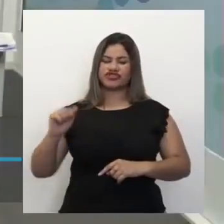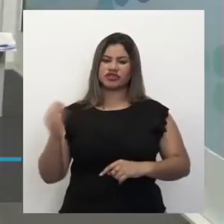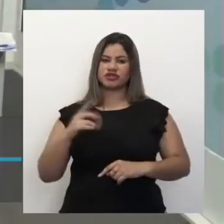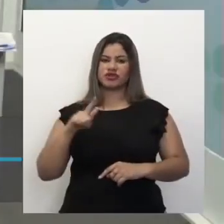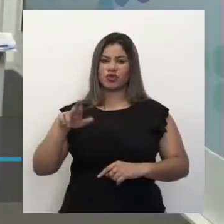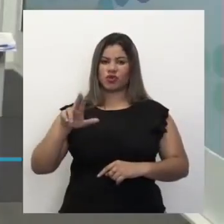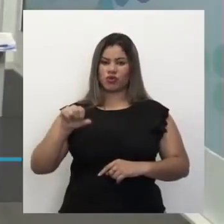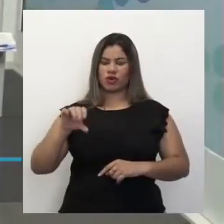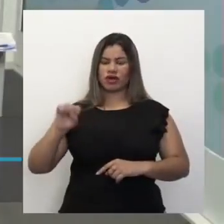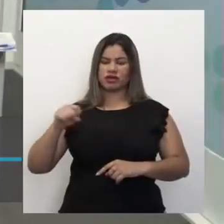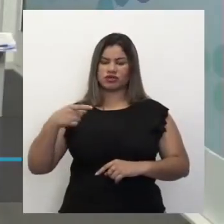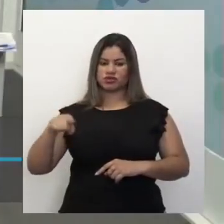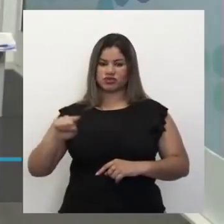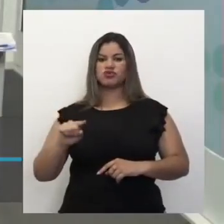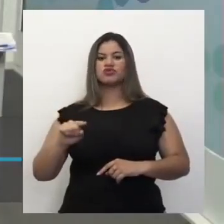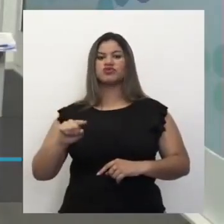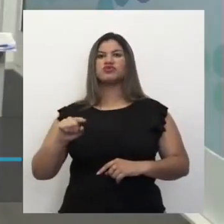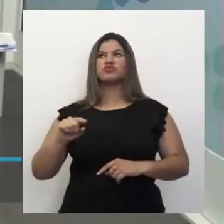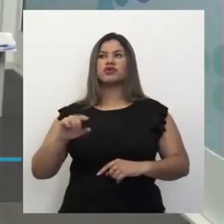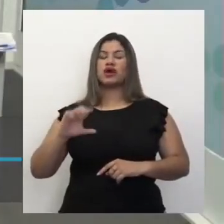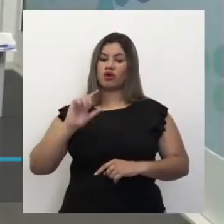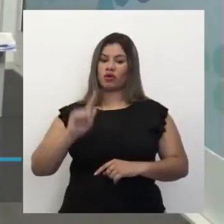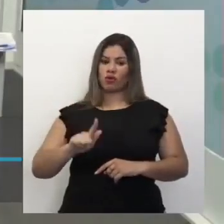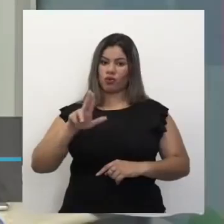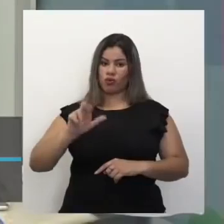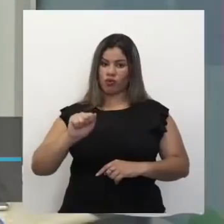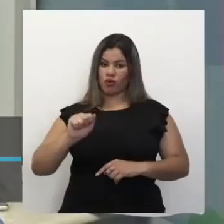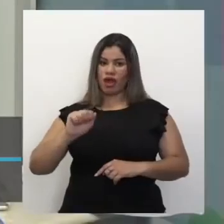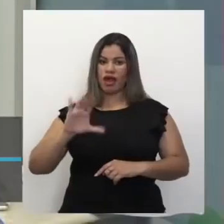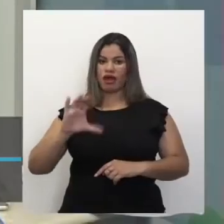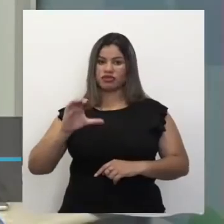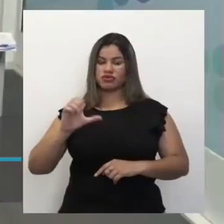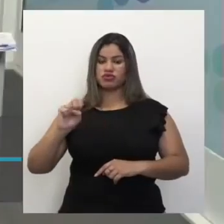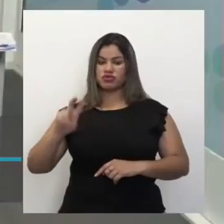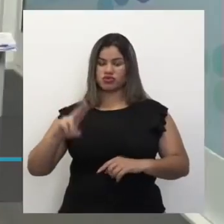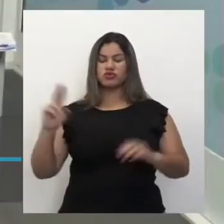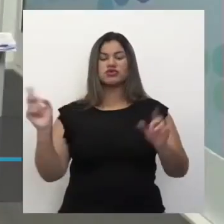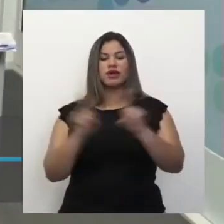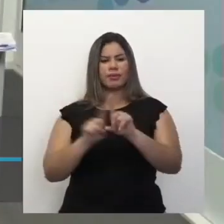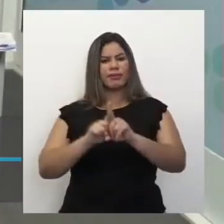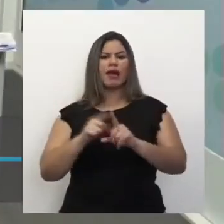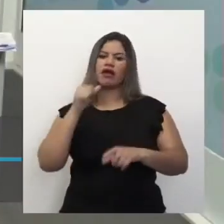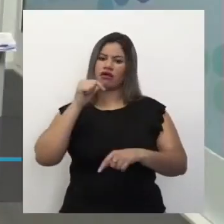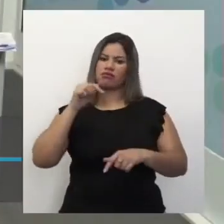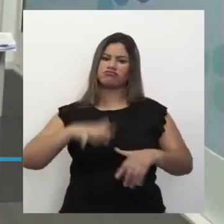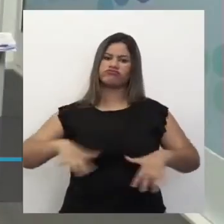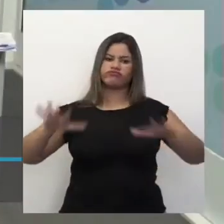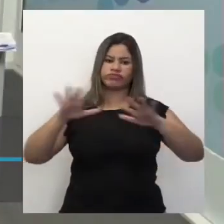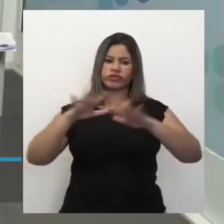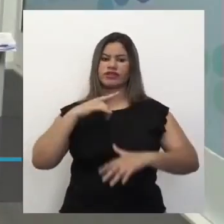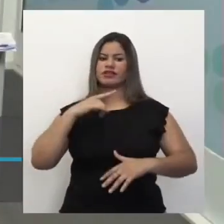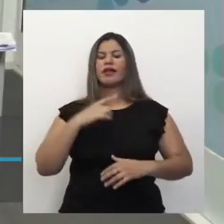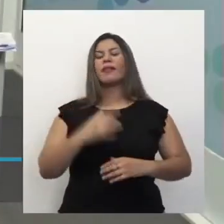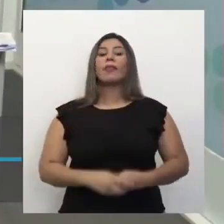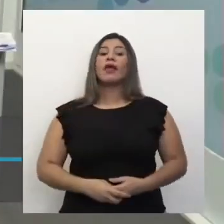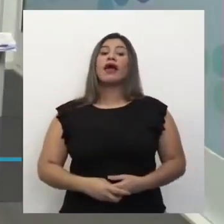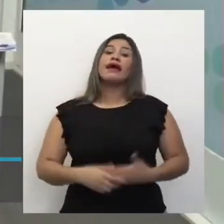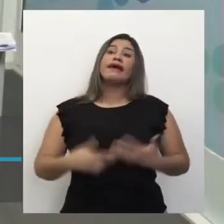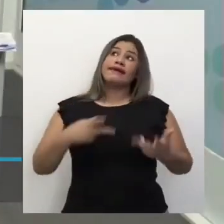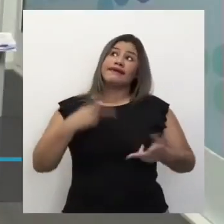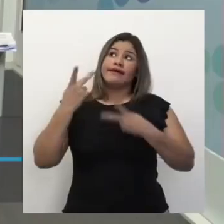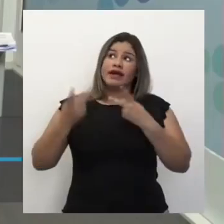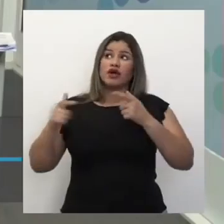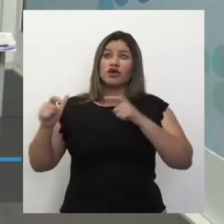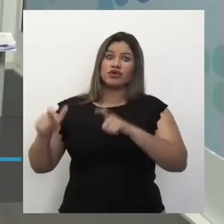é manancial, né? Sim, também tem. Tem muitos mananciais. Na verdade, assim, grosso modo, todo lugar deveria ser,